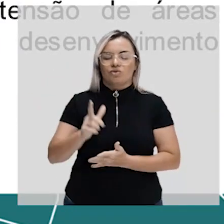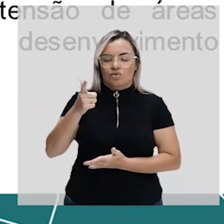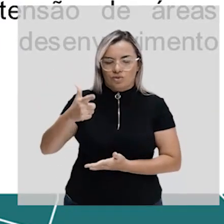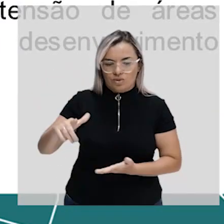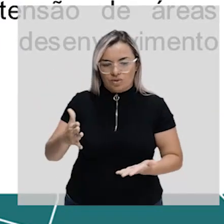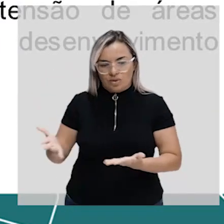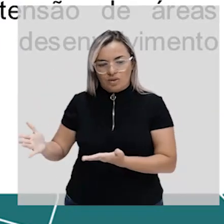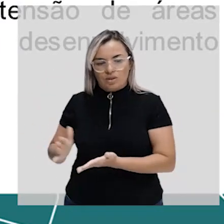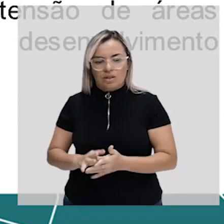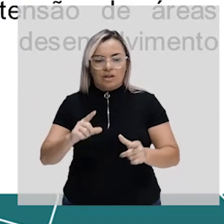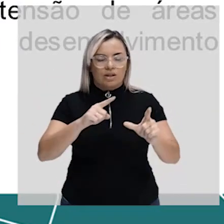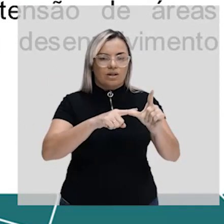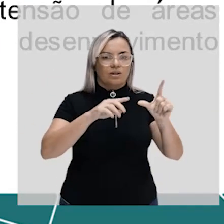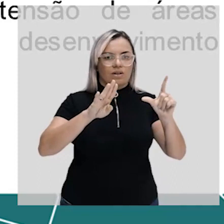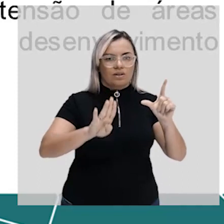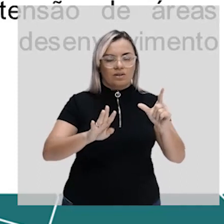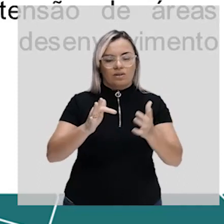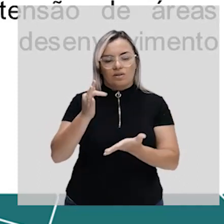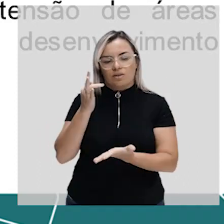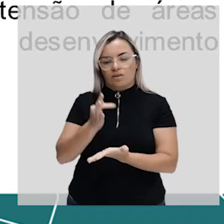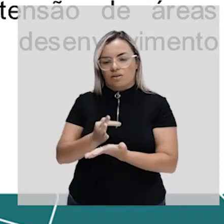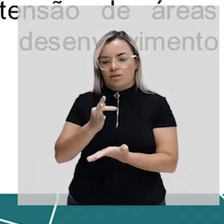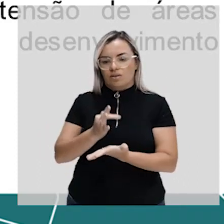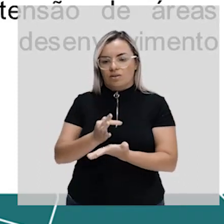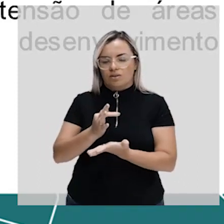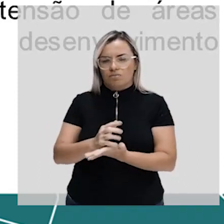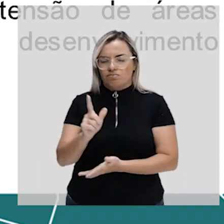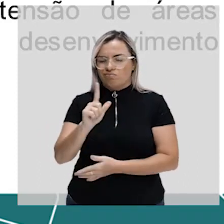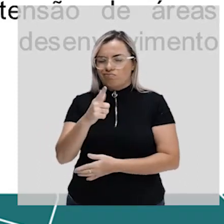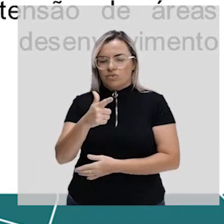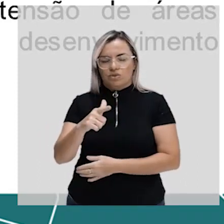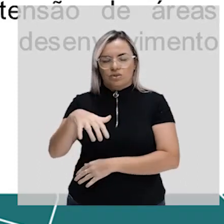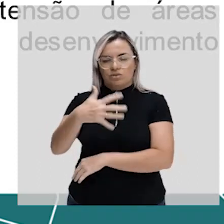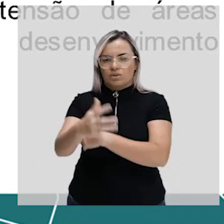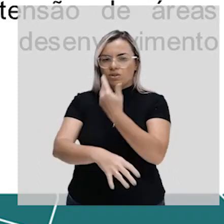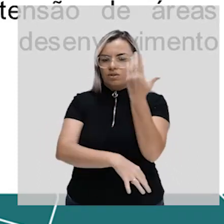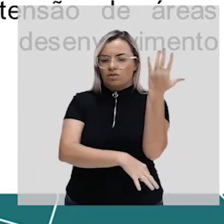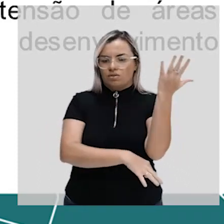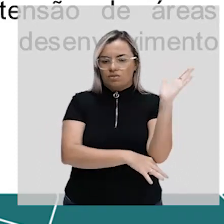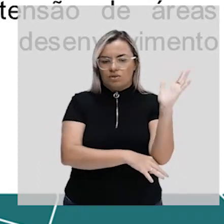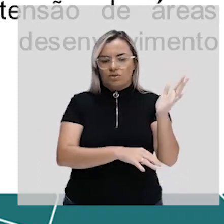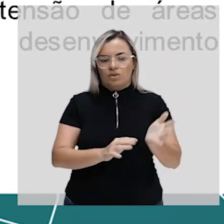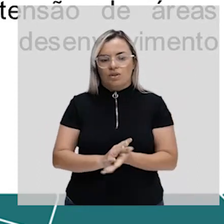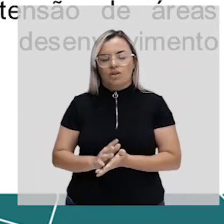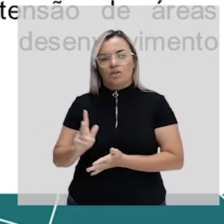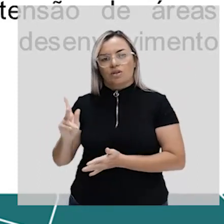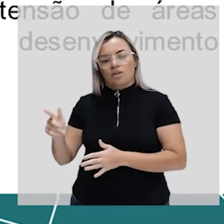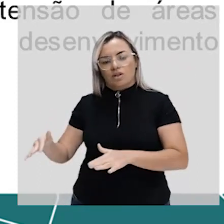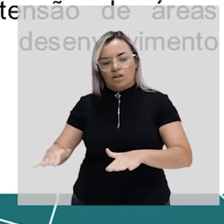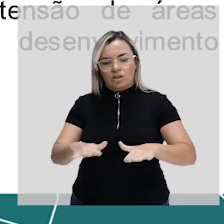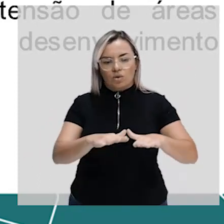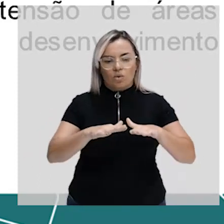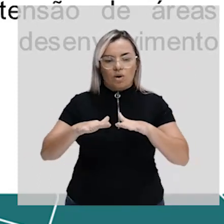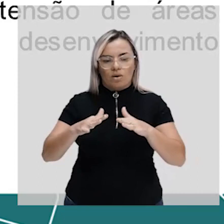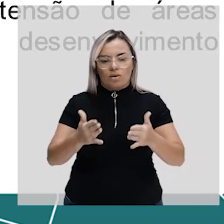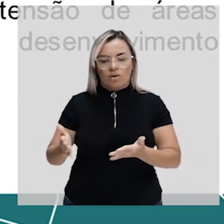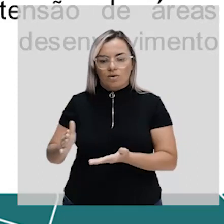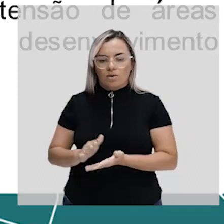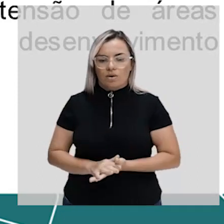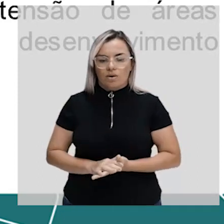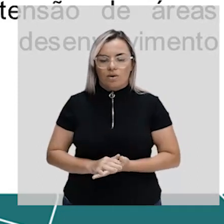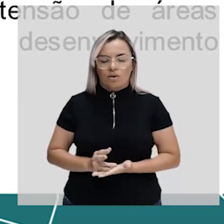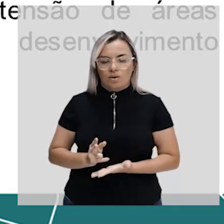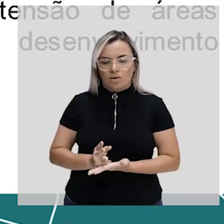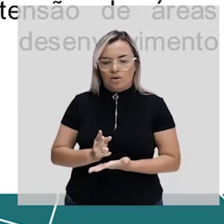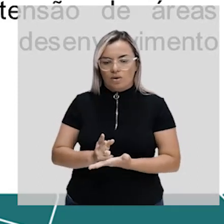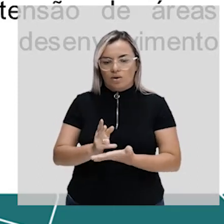está errada, galera, tá certo? Não temos aqui uma floresta homogênea. E para continuar, né, e vem apresentando crescente extensão